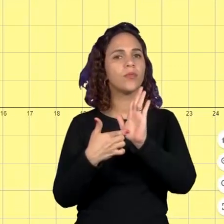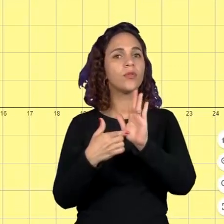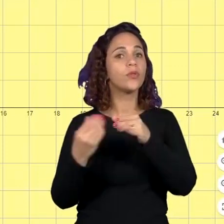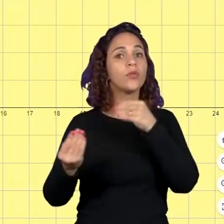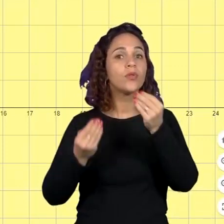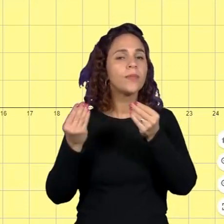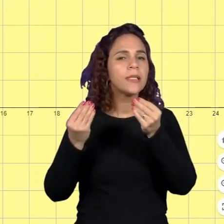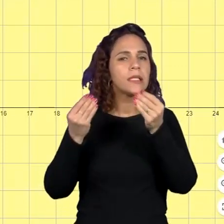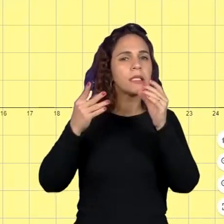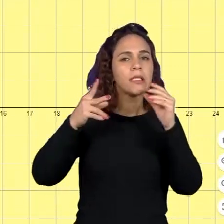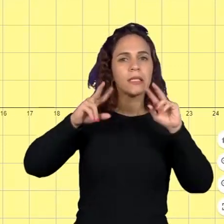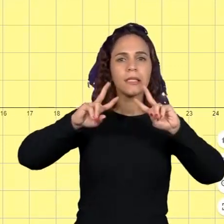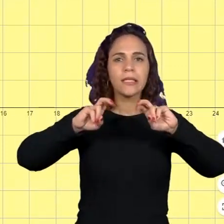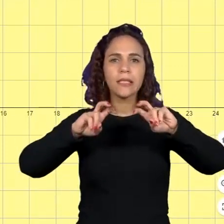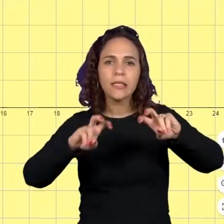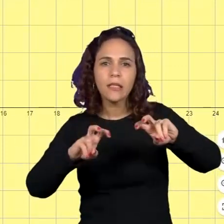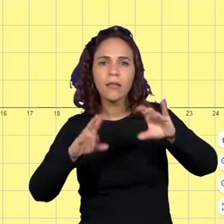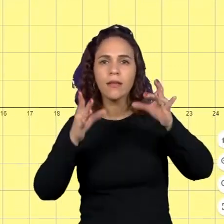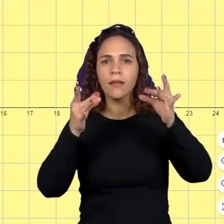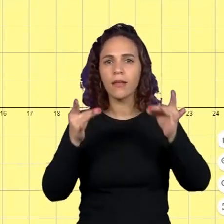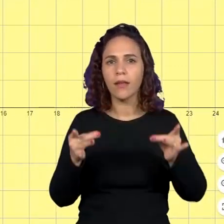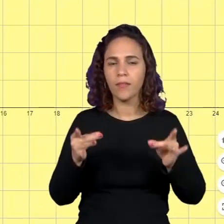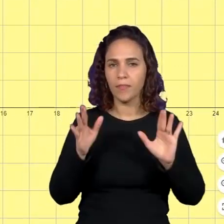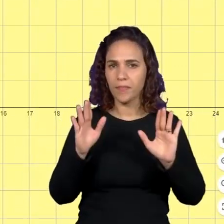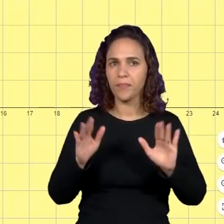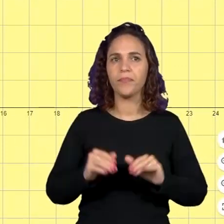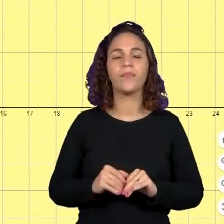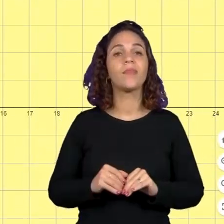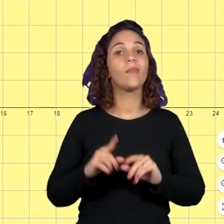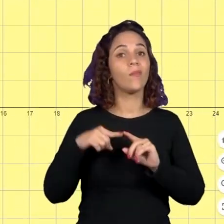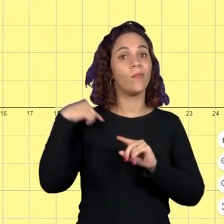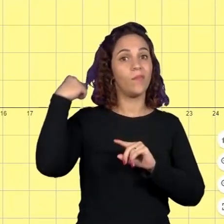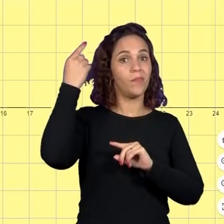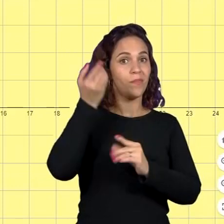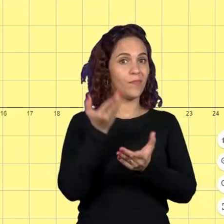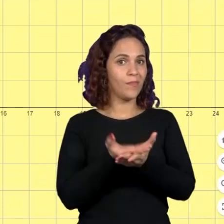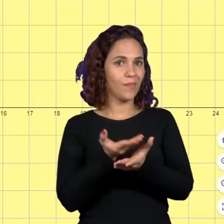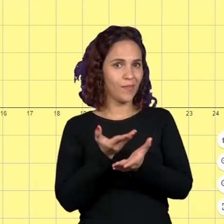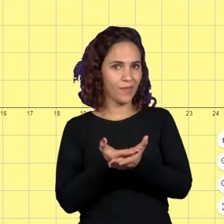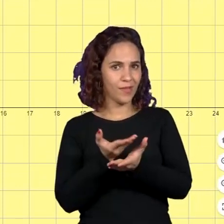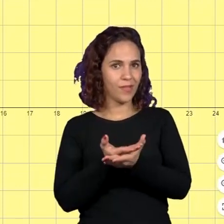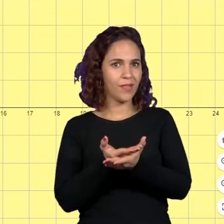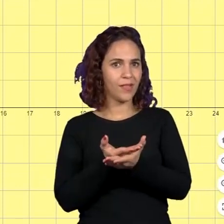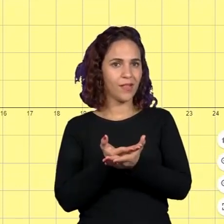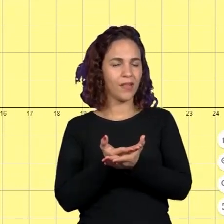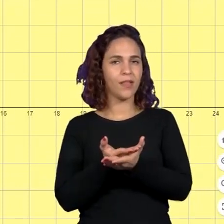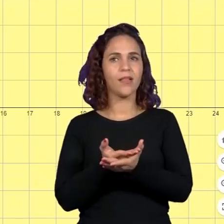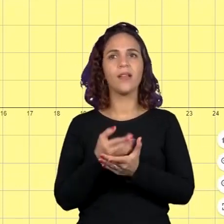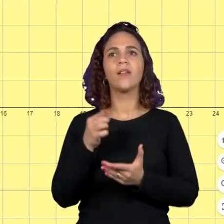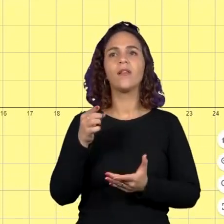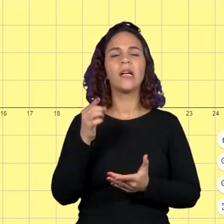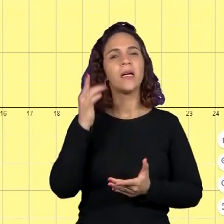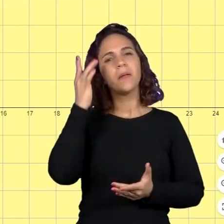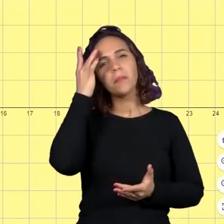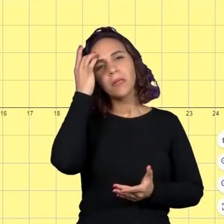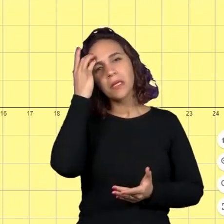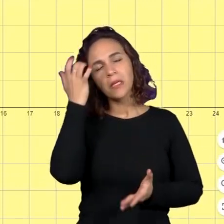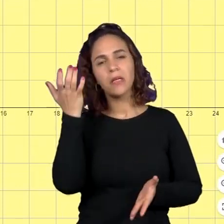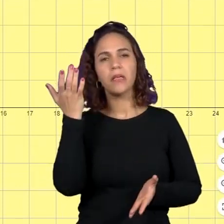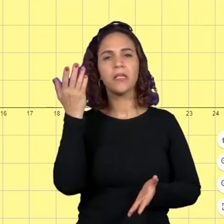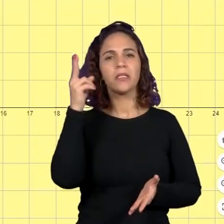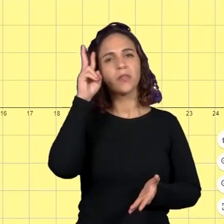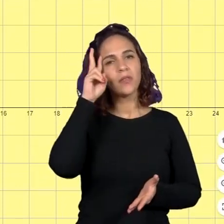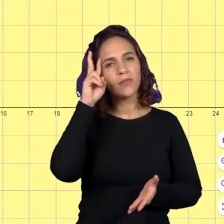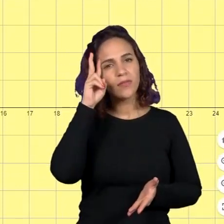explorar. Tá. Então, eu não vou ainda pegar uma tabela. Na próxima aula que a gente vai vir, que é para aula de amanhã, na aula de